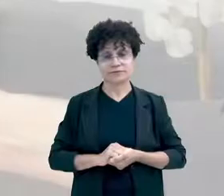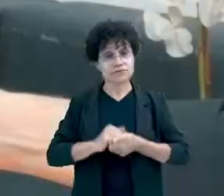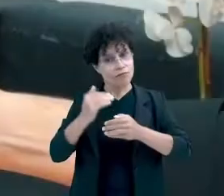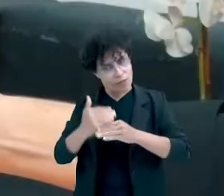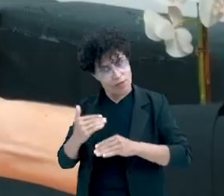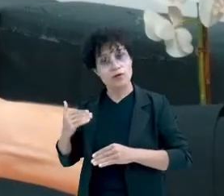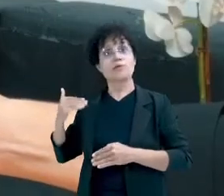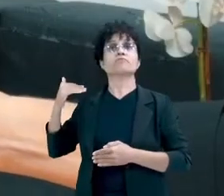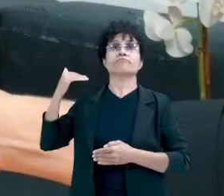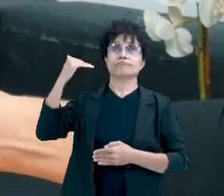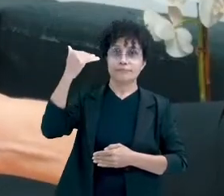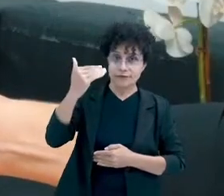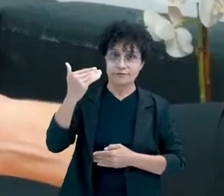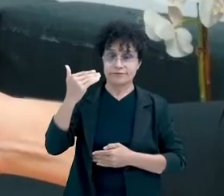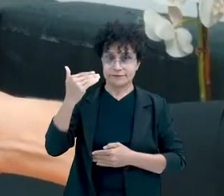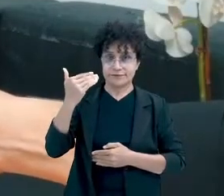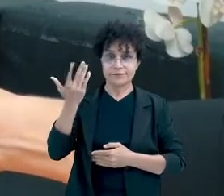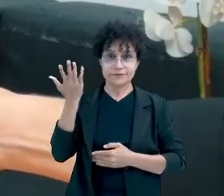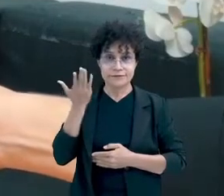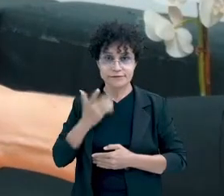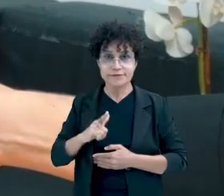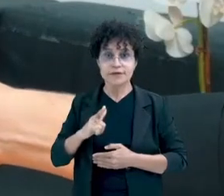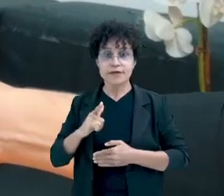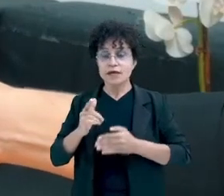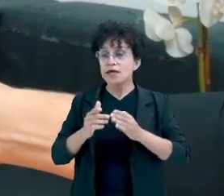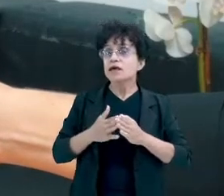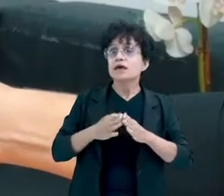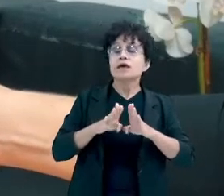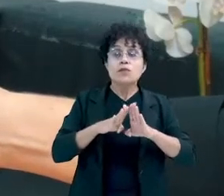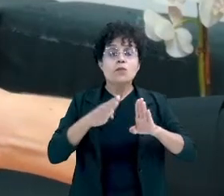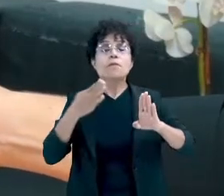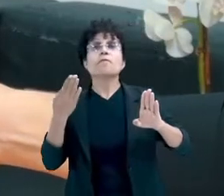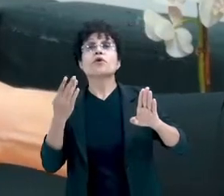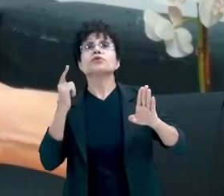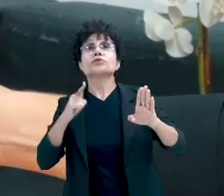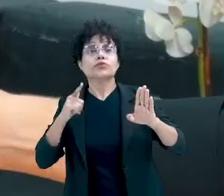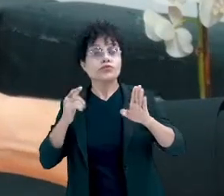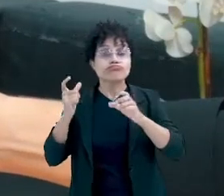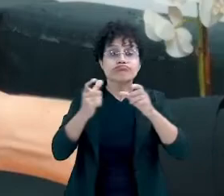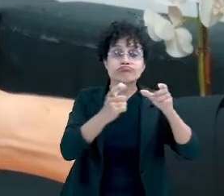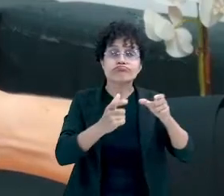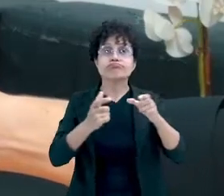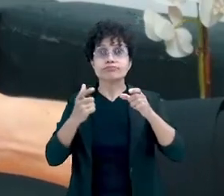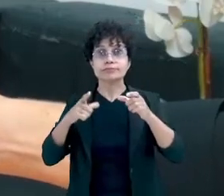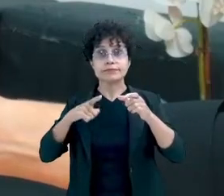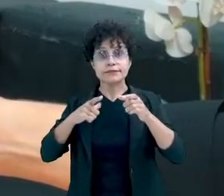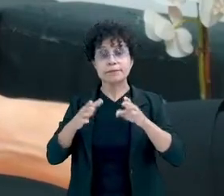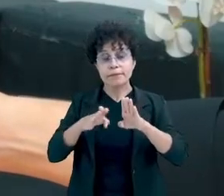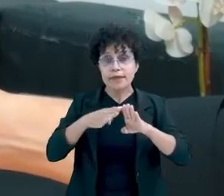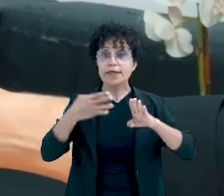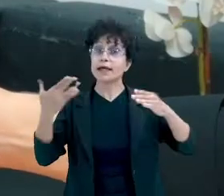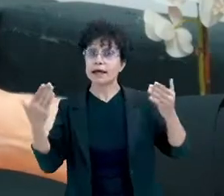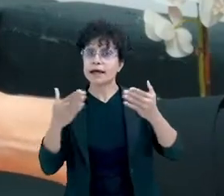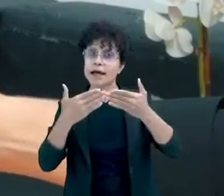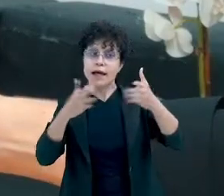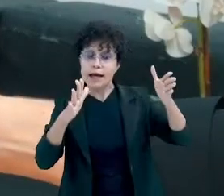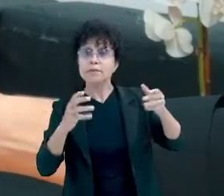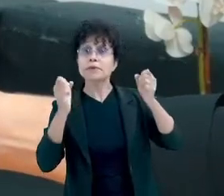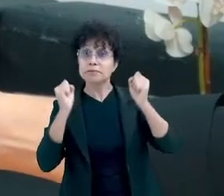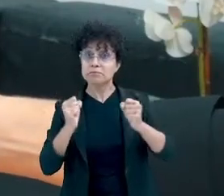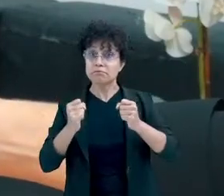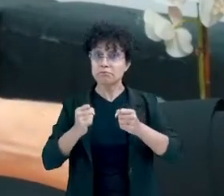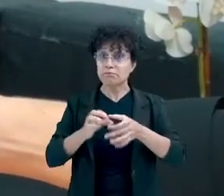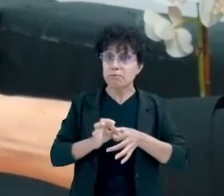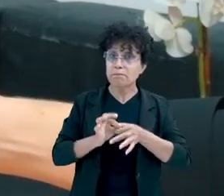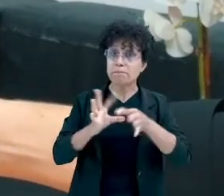É um avanço muito grande e eu vejo que é uma porta para que outros lugares também abram esse